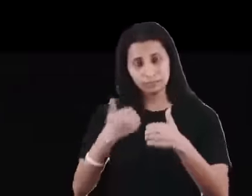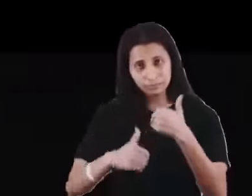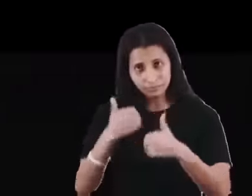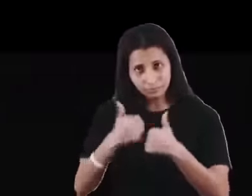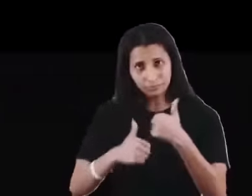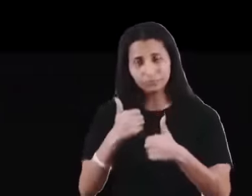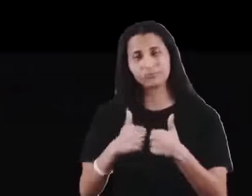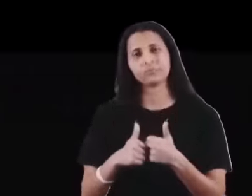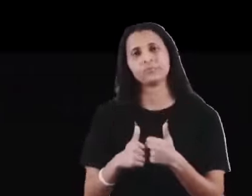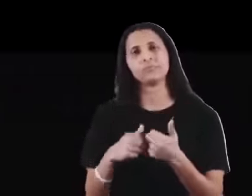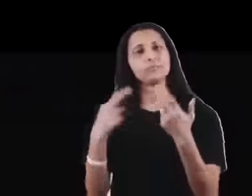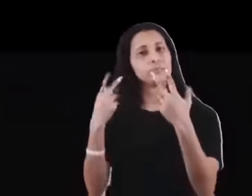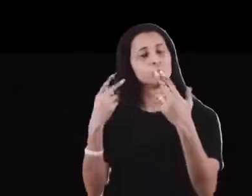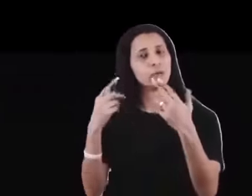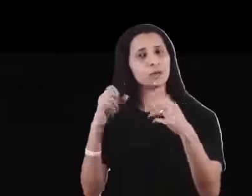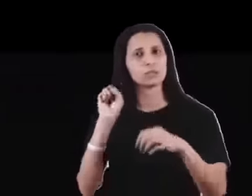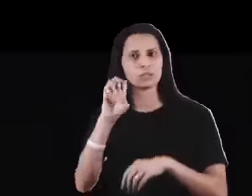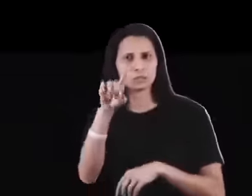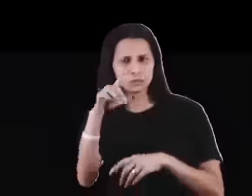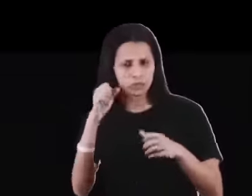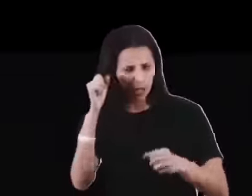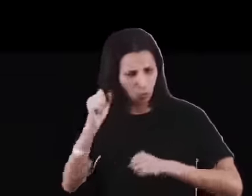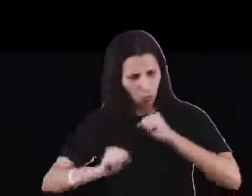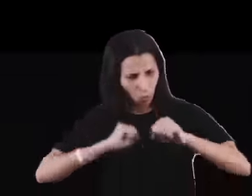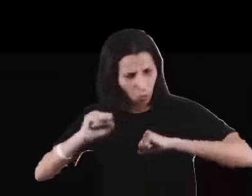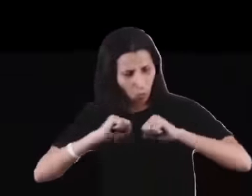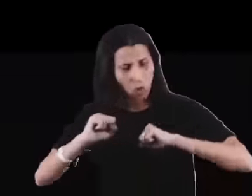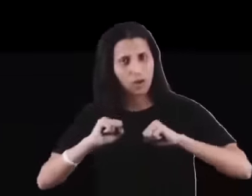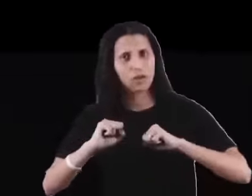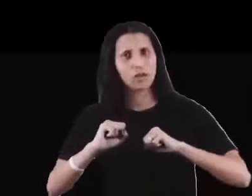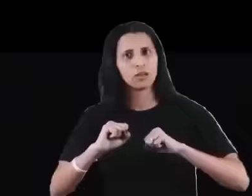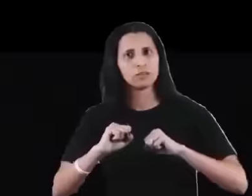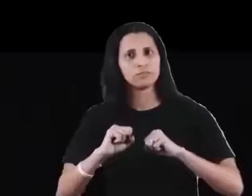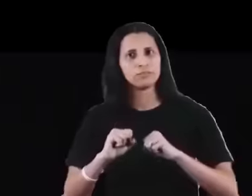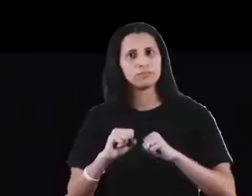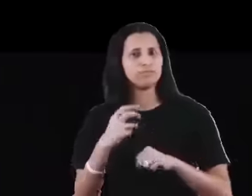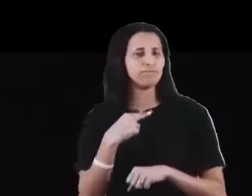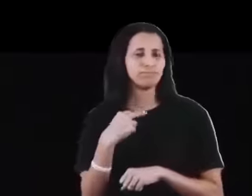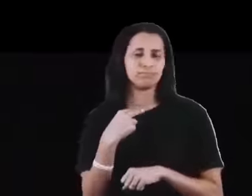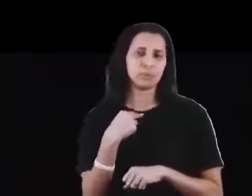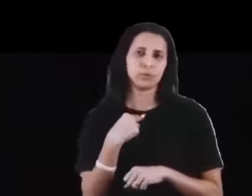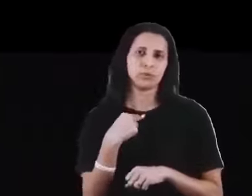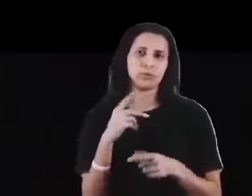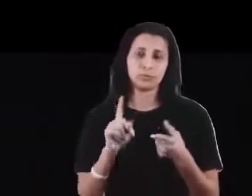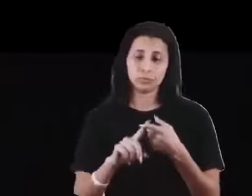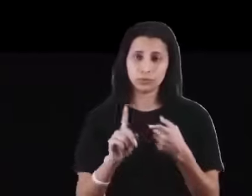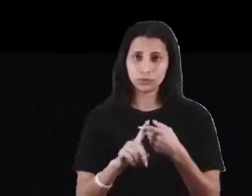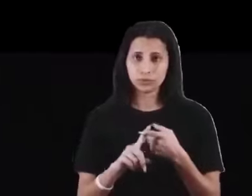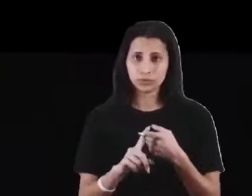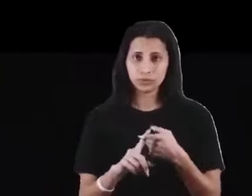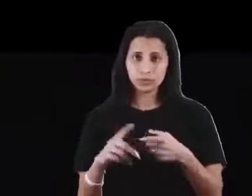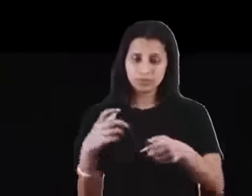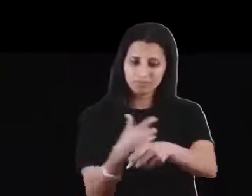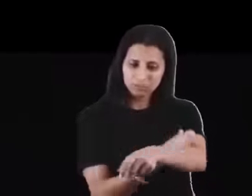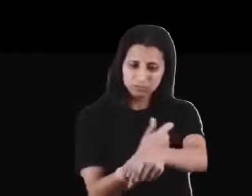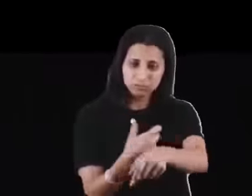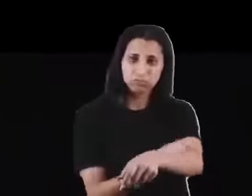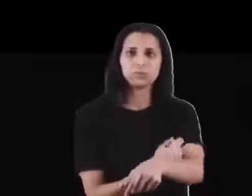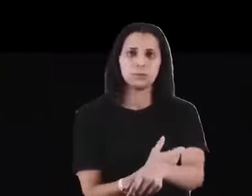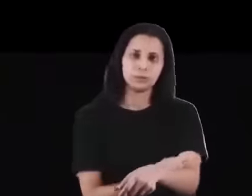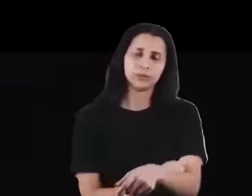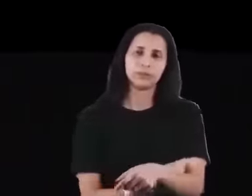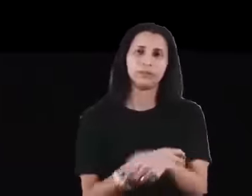que foi como se você tivesse tomado esteroide vai ser eliminado de muita gente aí querendo correr à base de bomba vou